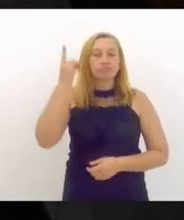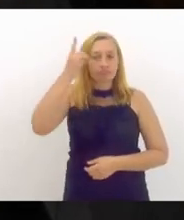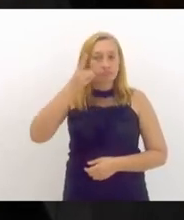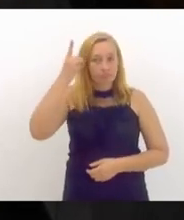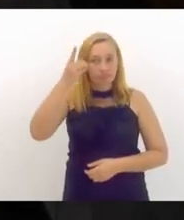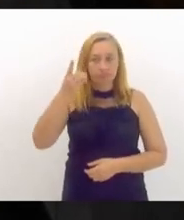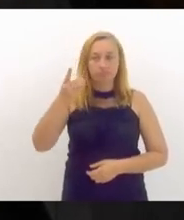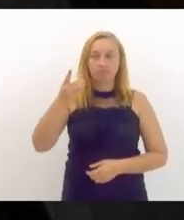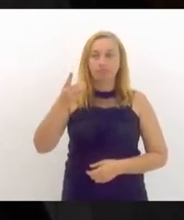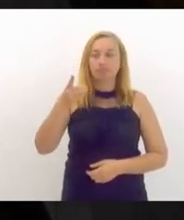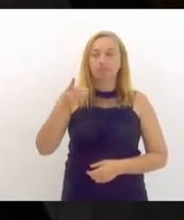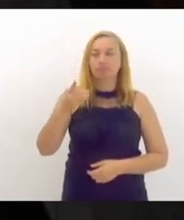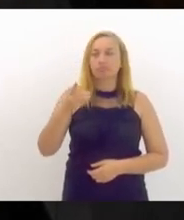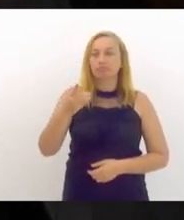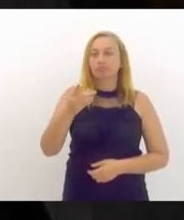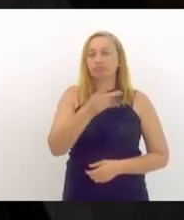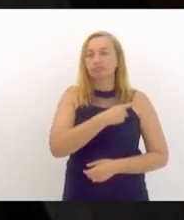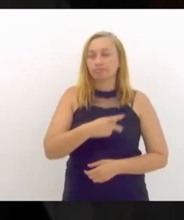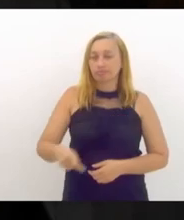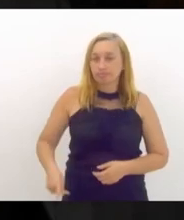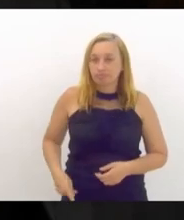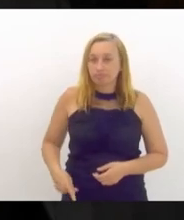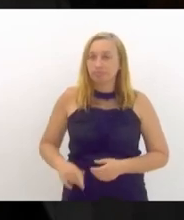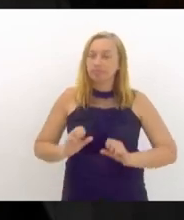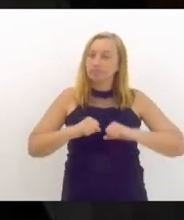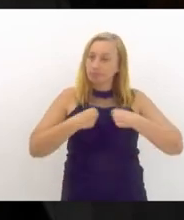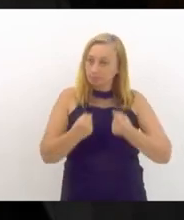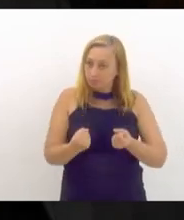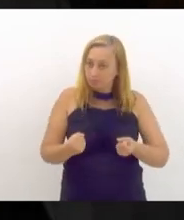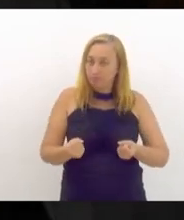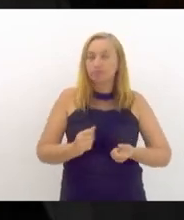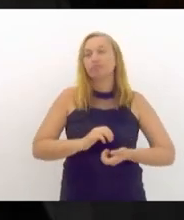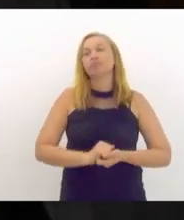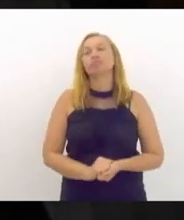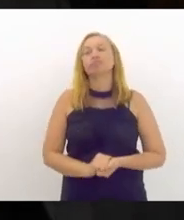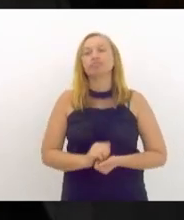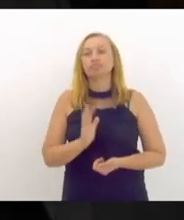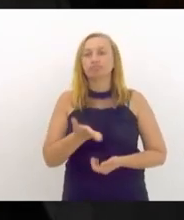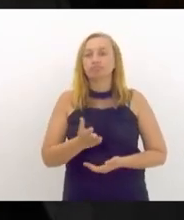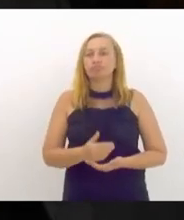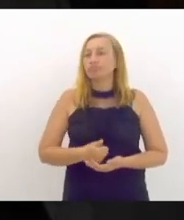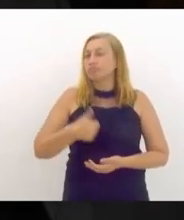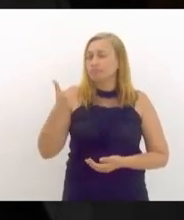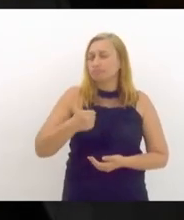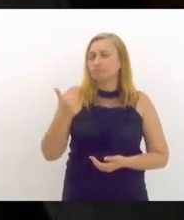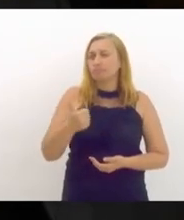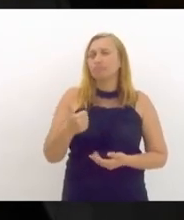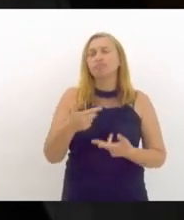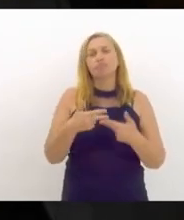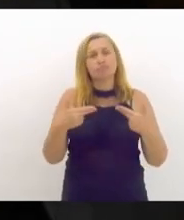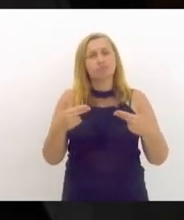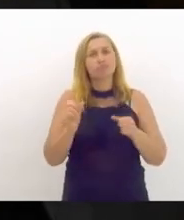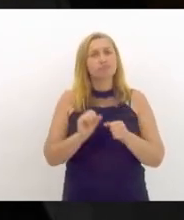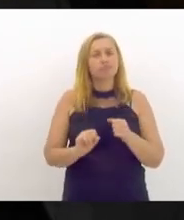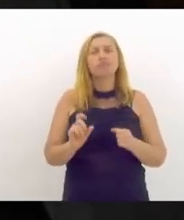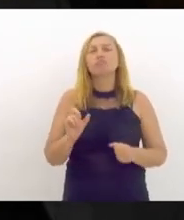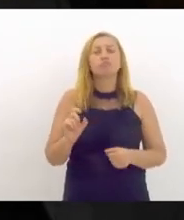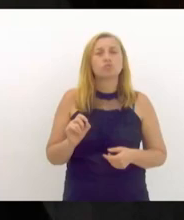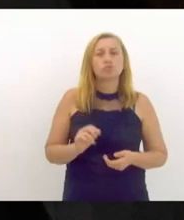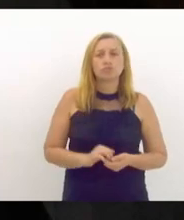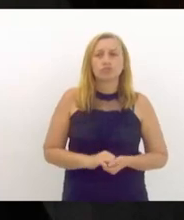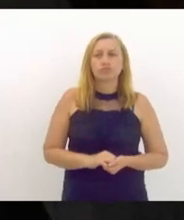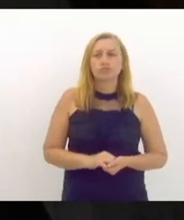foi defensor desse princípio, né, que a primeira coisa que tem que se fazer